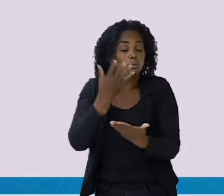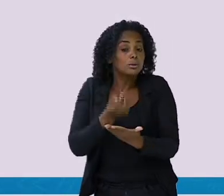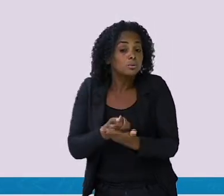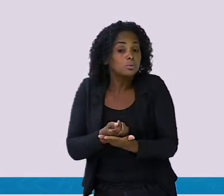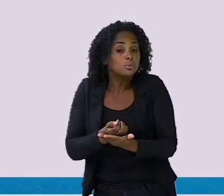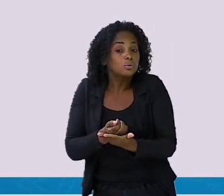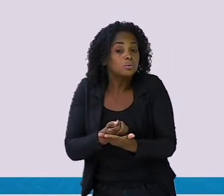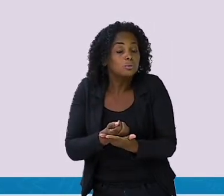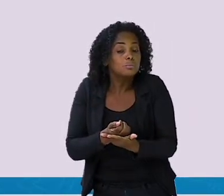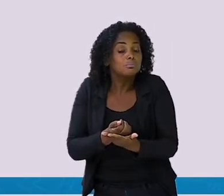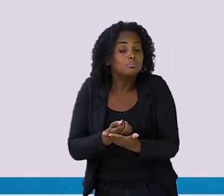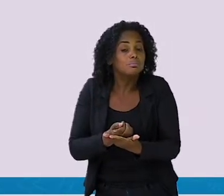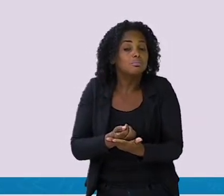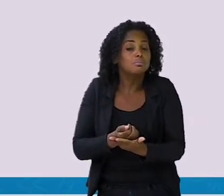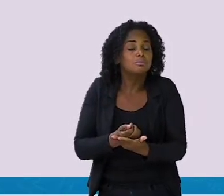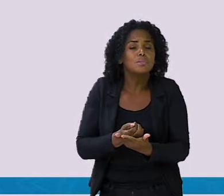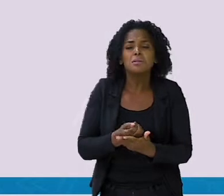computador, câmera,